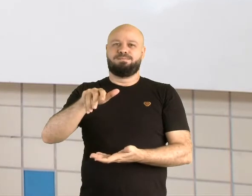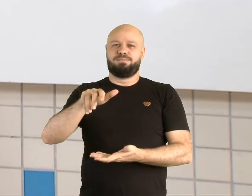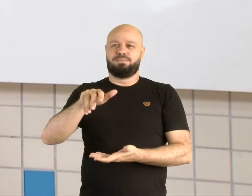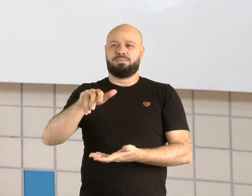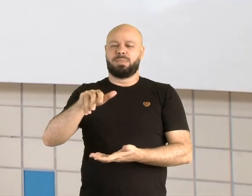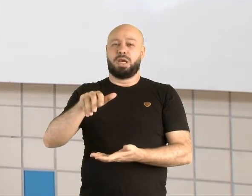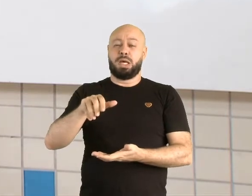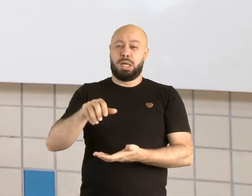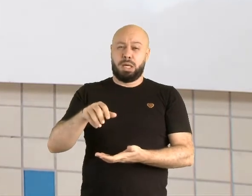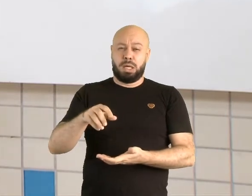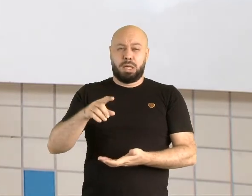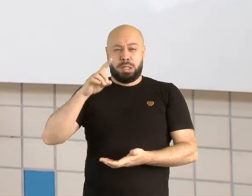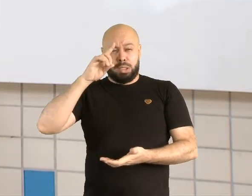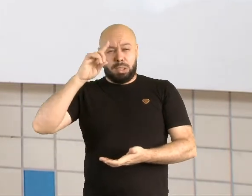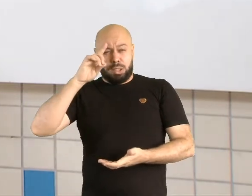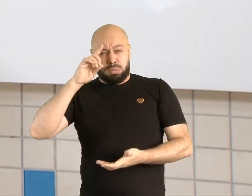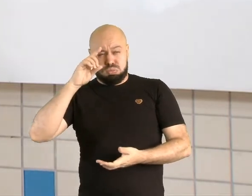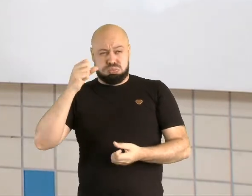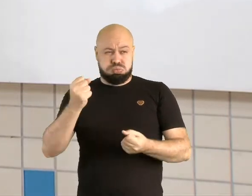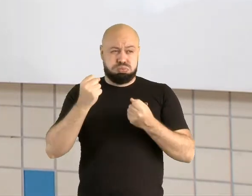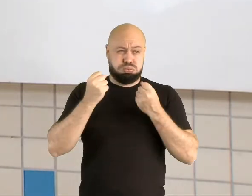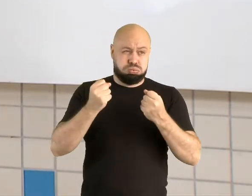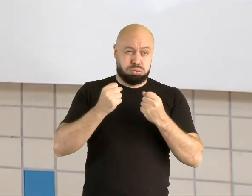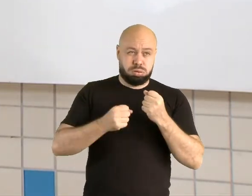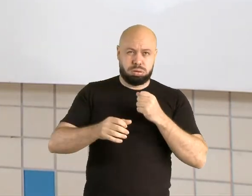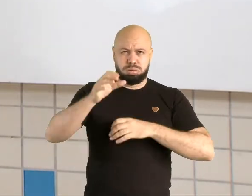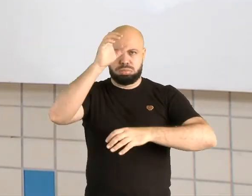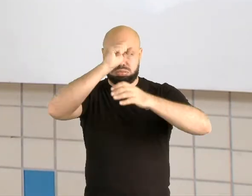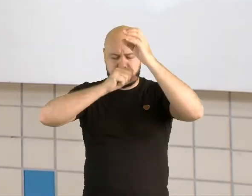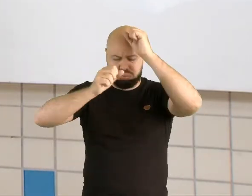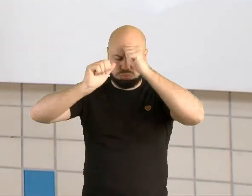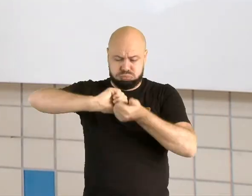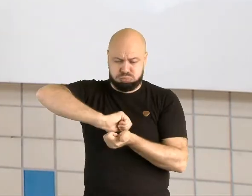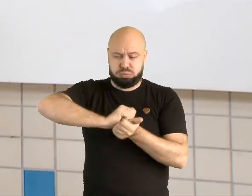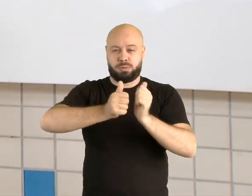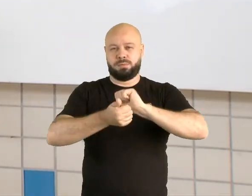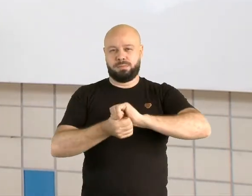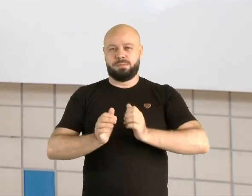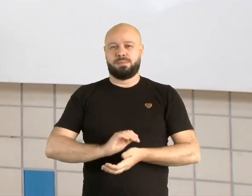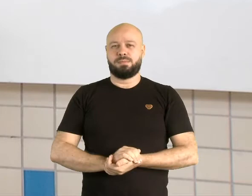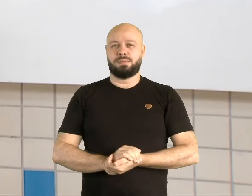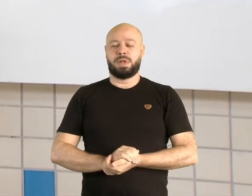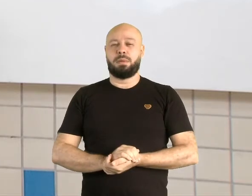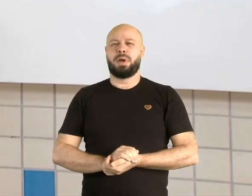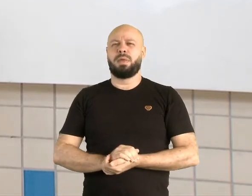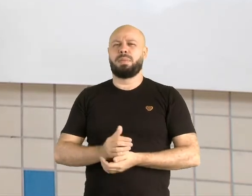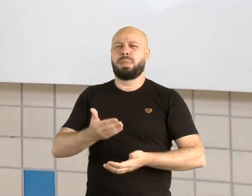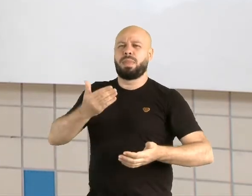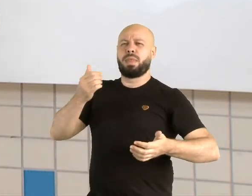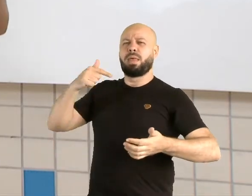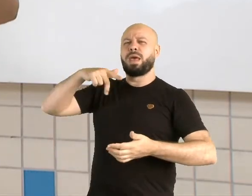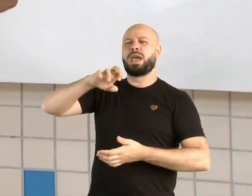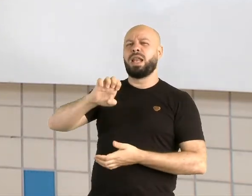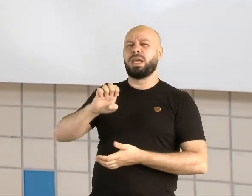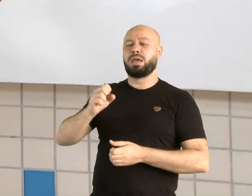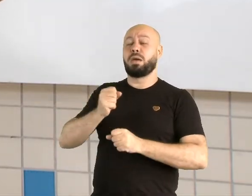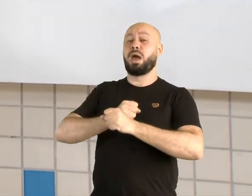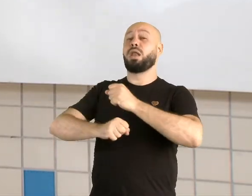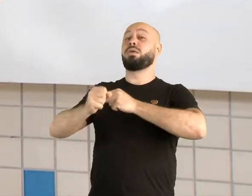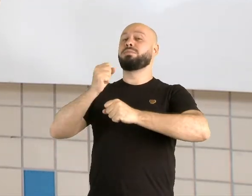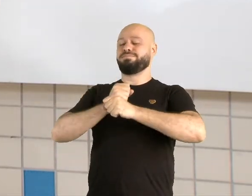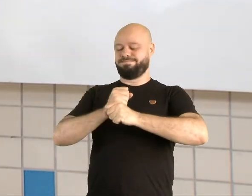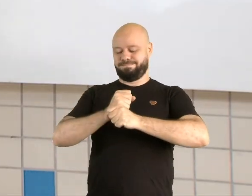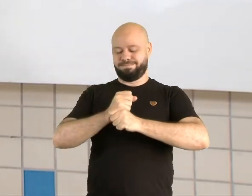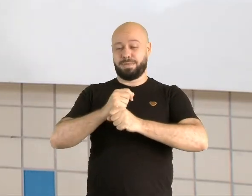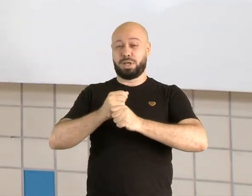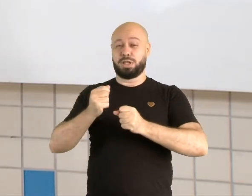dias difíceis e de reaprendizado. Então, quando fala naquele ano, passado, né? Algo que